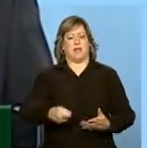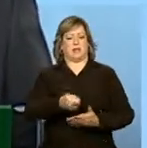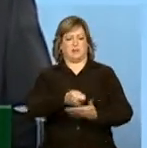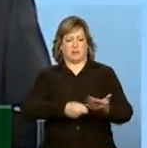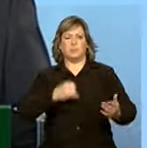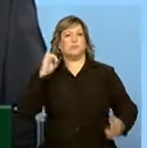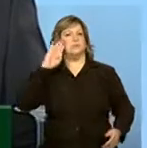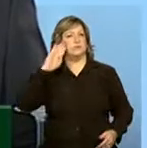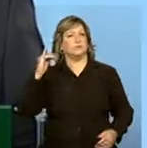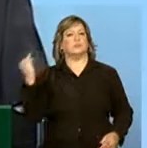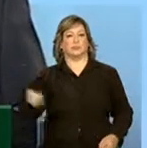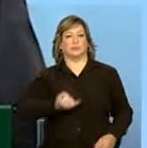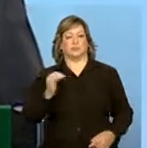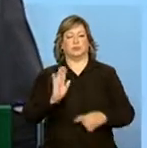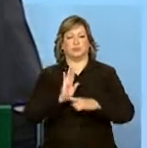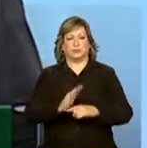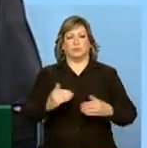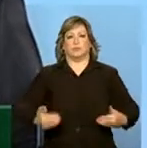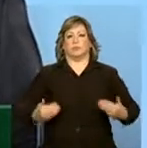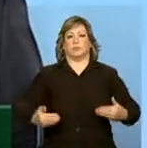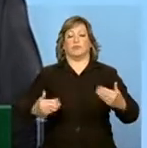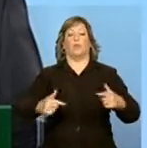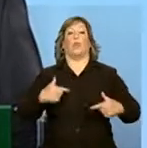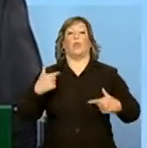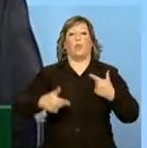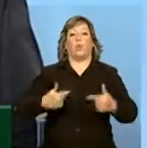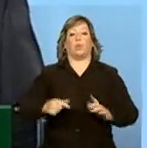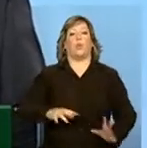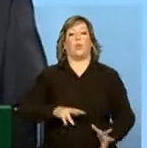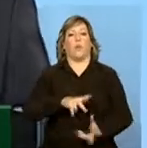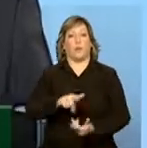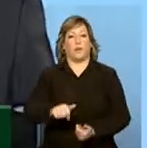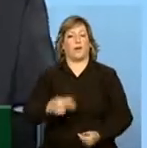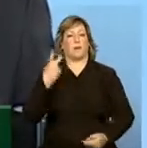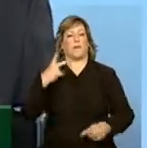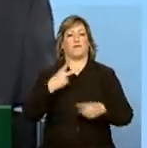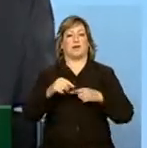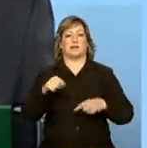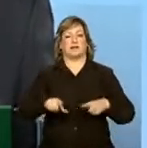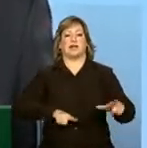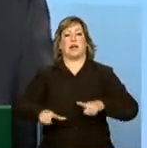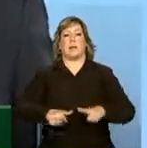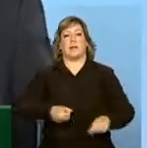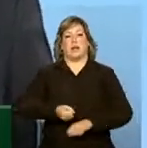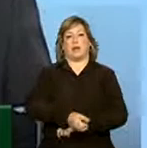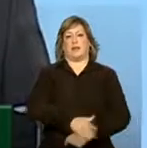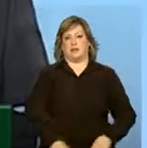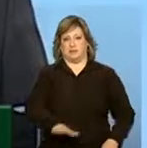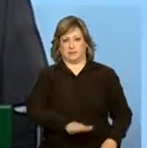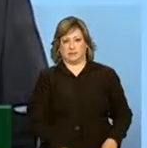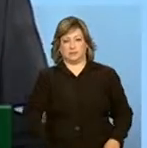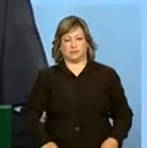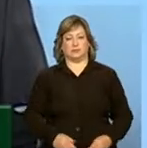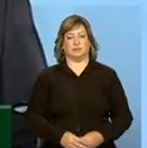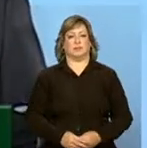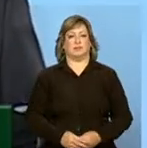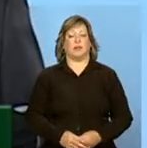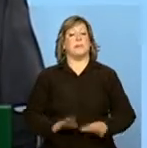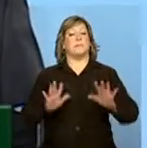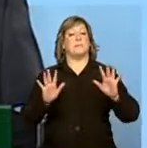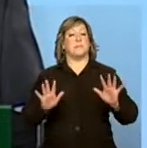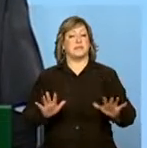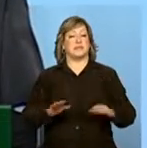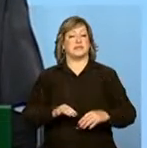para impulsionar a luta global contra o trabalho infantil. Mas